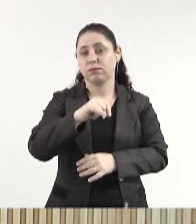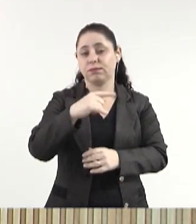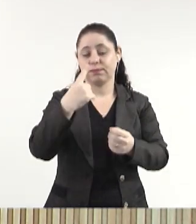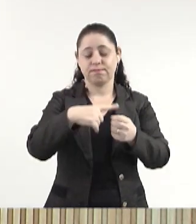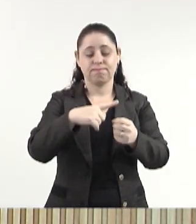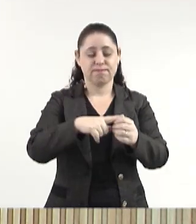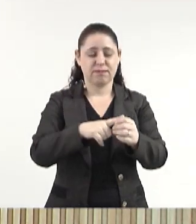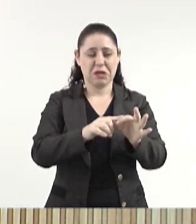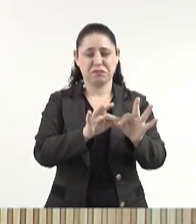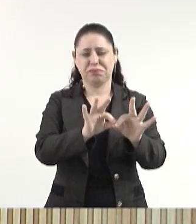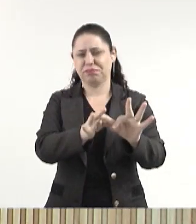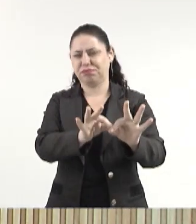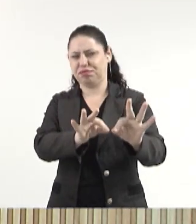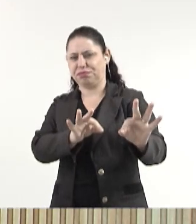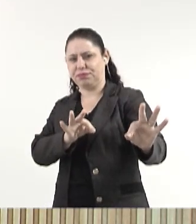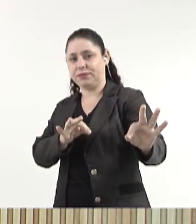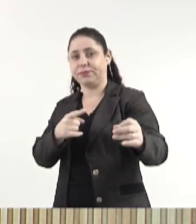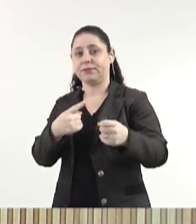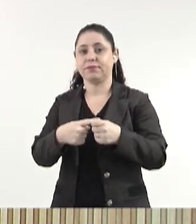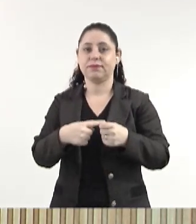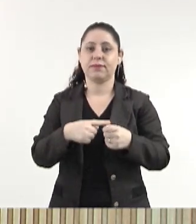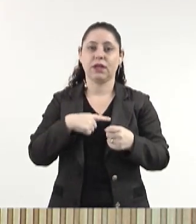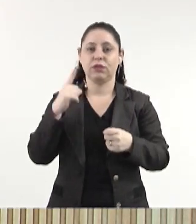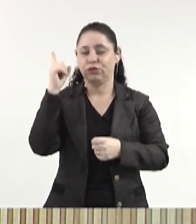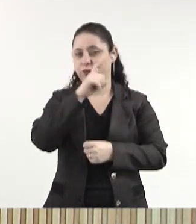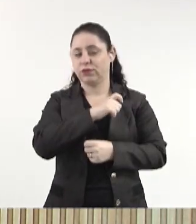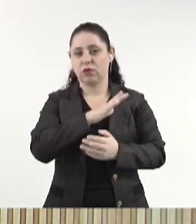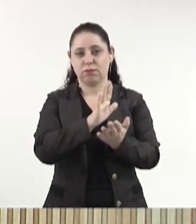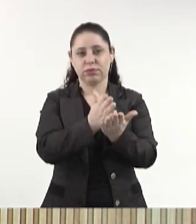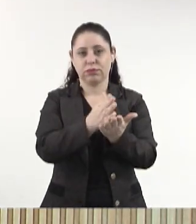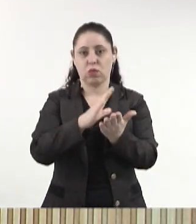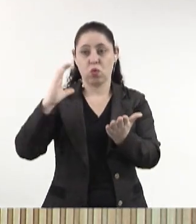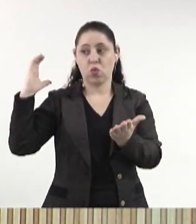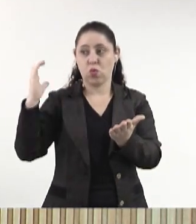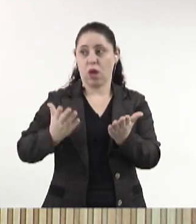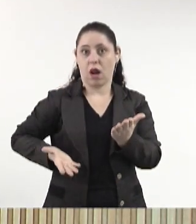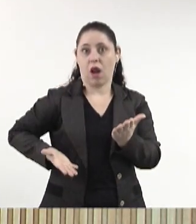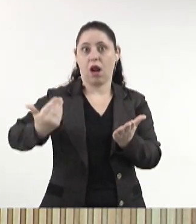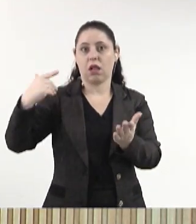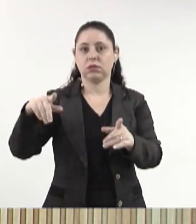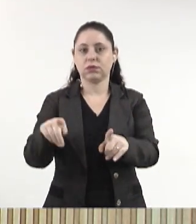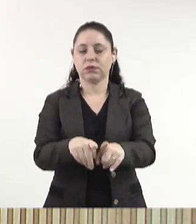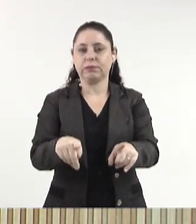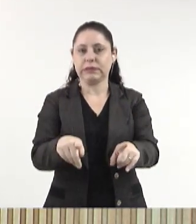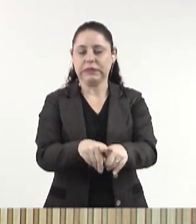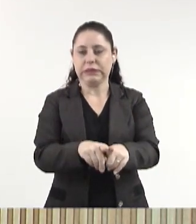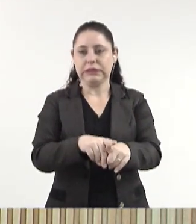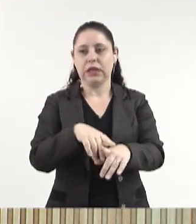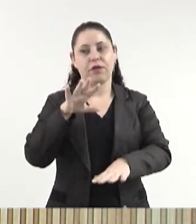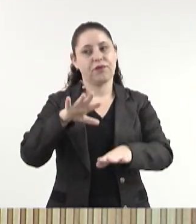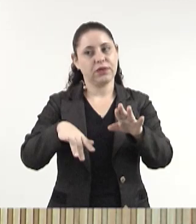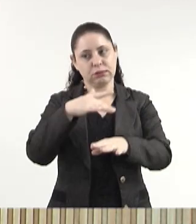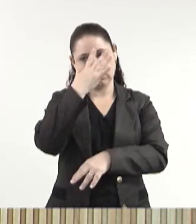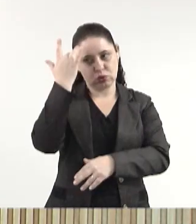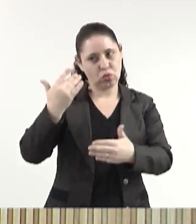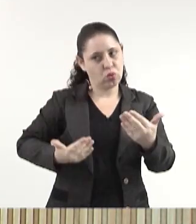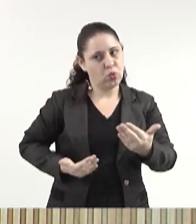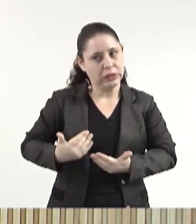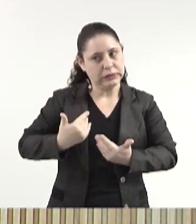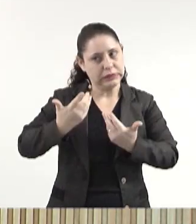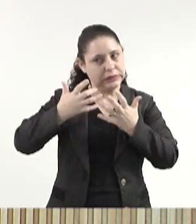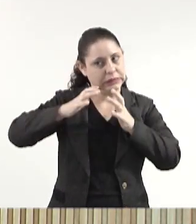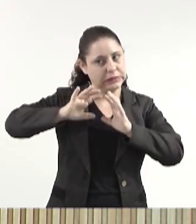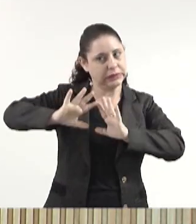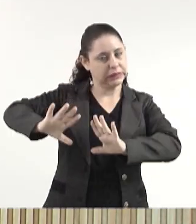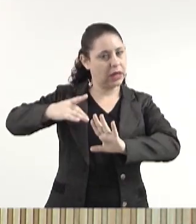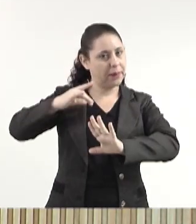muito distantes de grandes cidades ou que têm índices de criminalidade um pouco superiores, o que pode até afugentar, causar